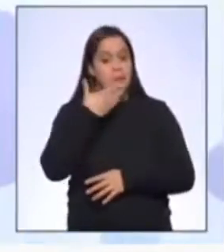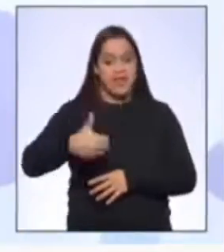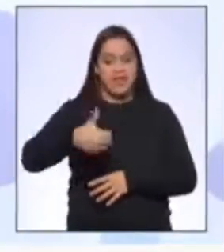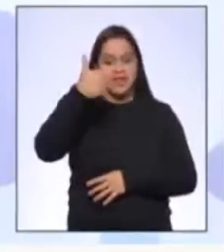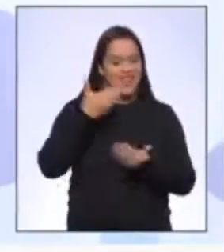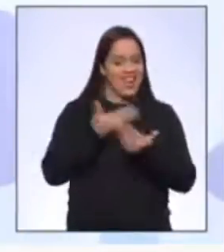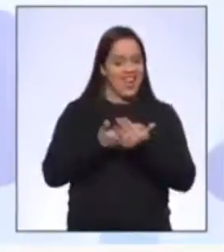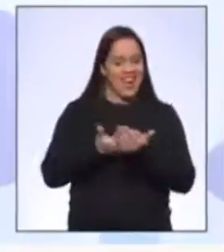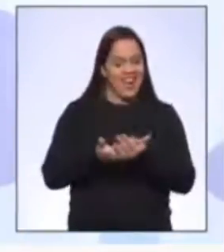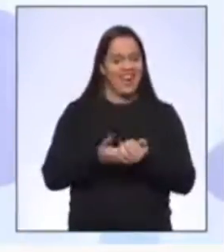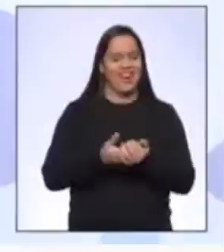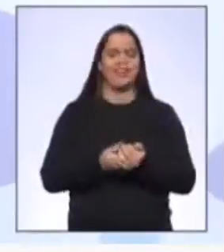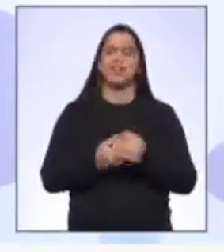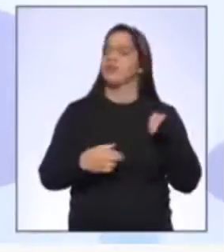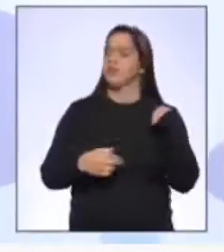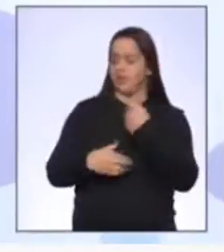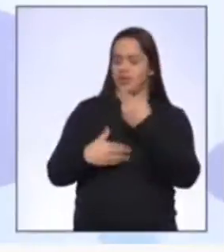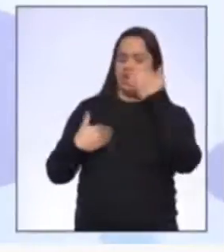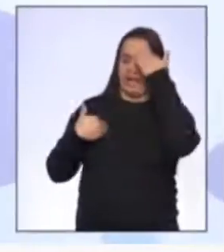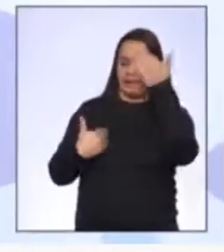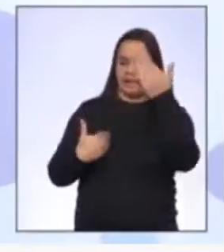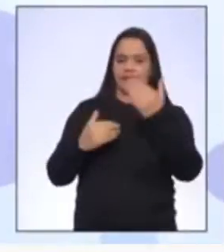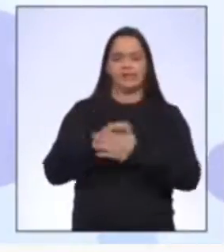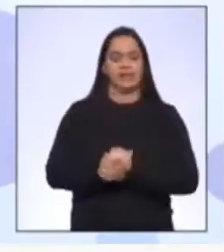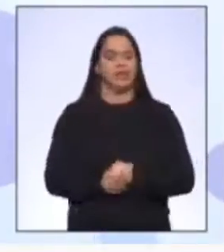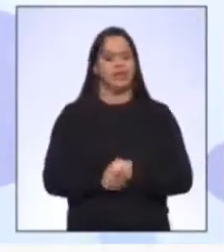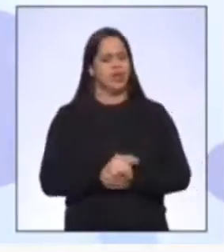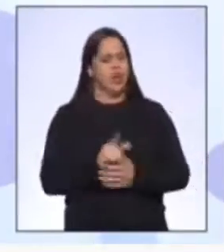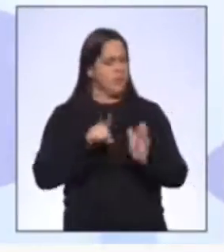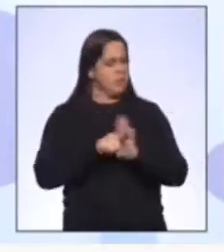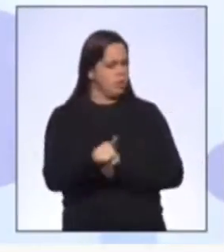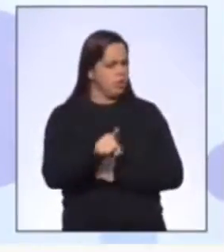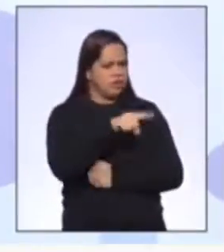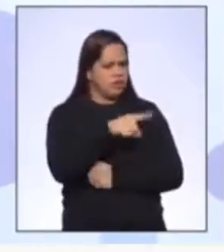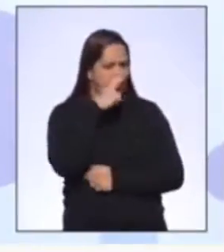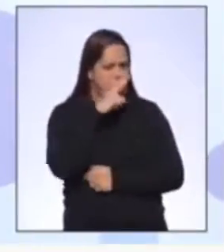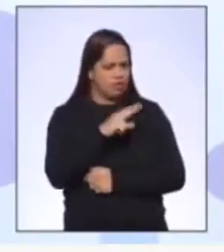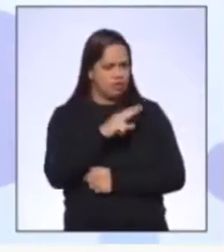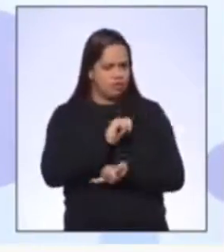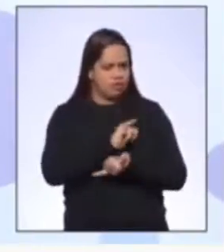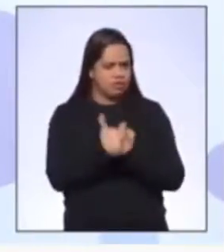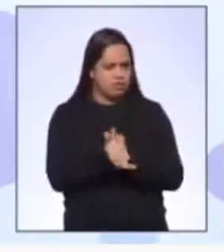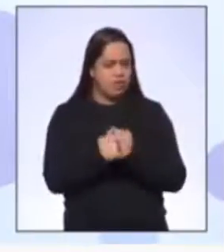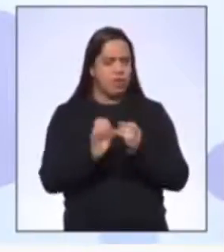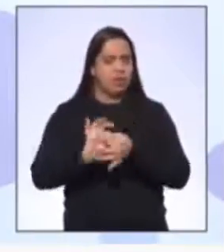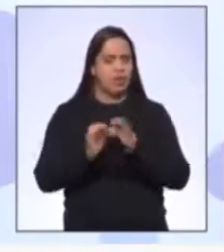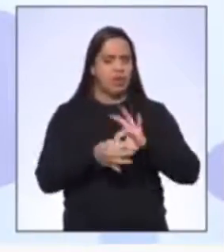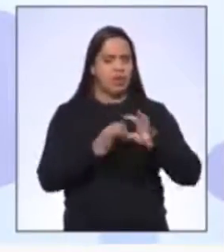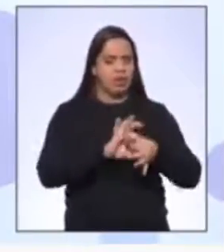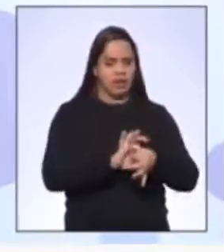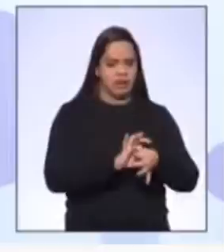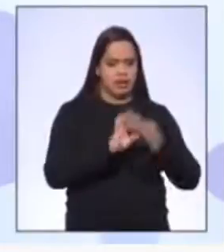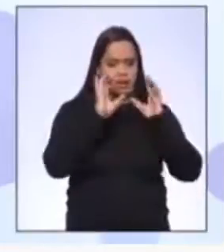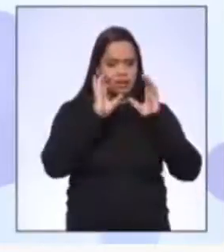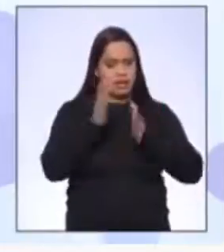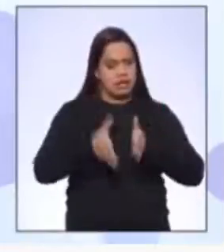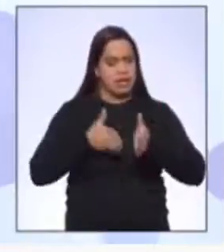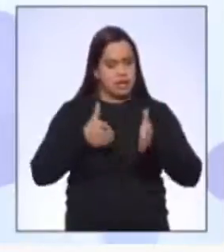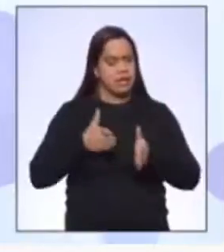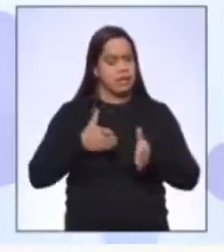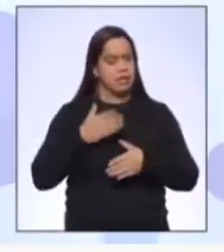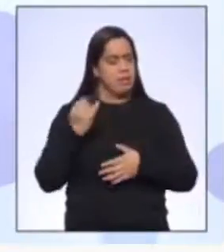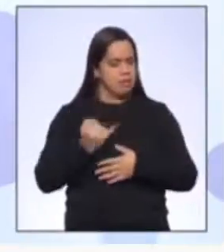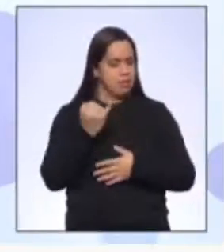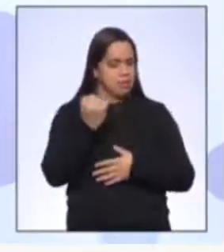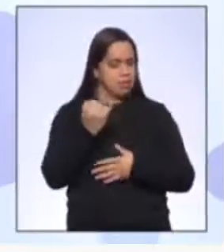agradecemos mas vamos usar vocês acham que realmente o esporte paralímpico é importante olha só professora juliana vai falando